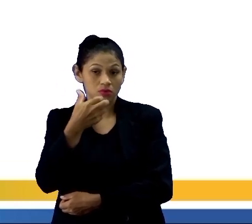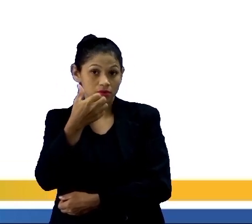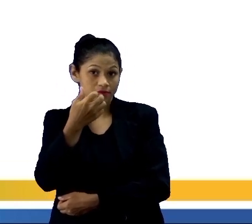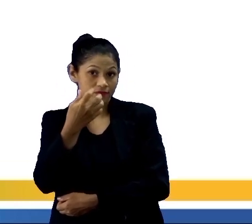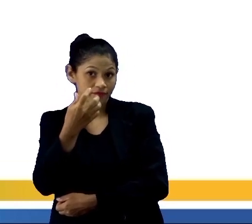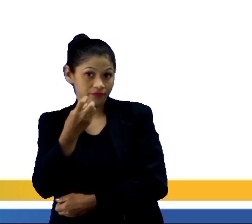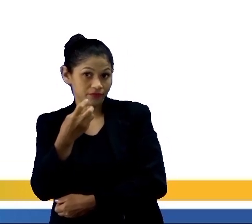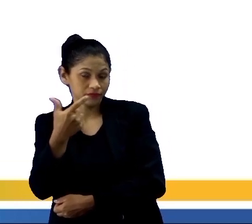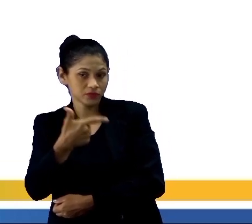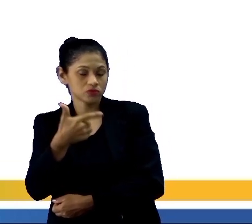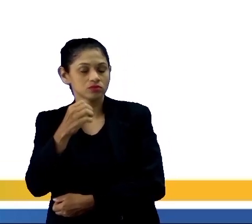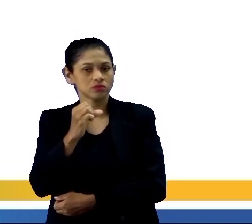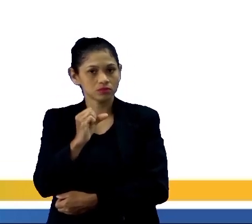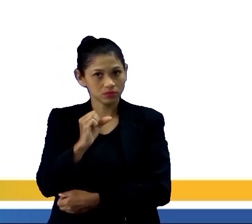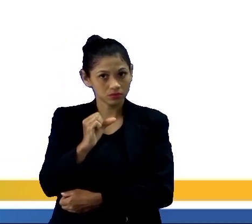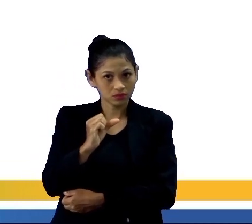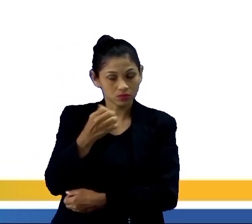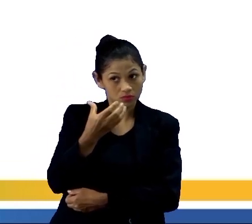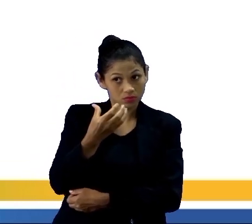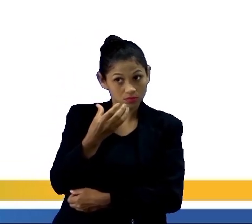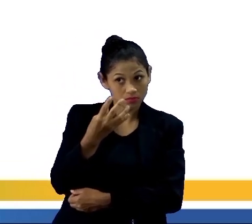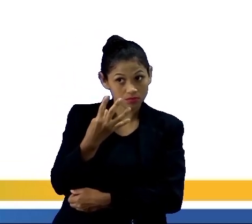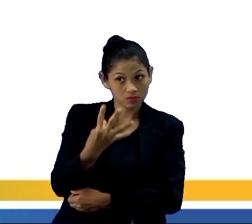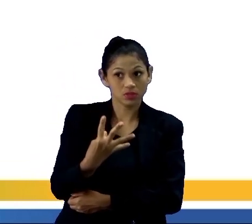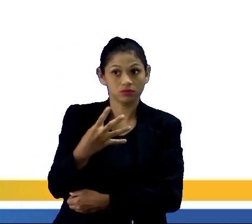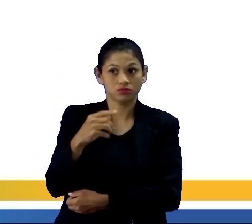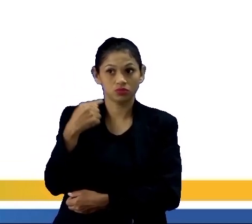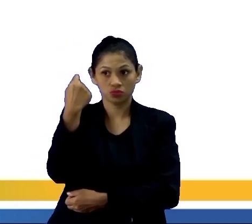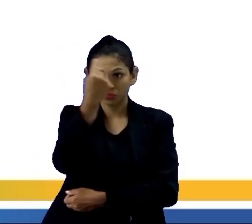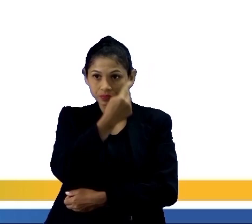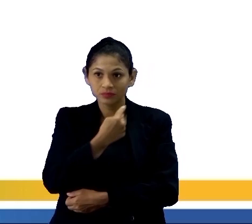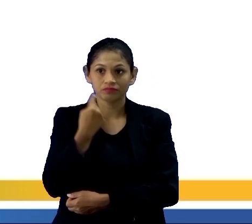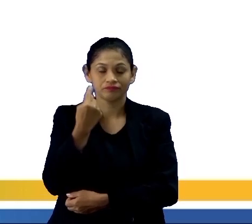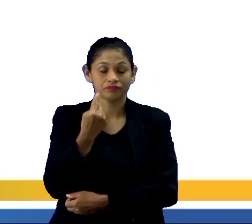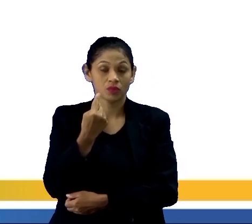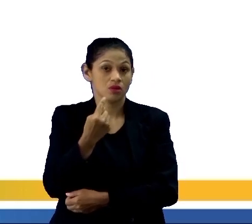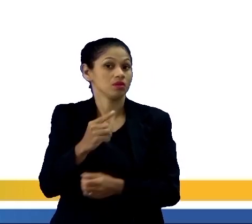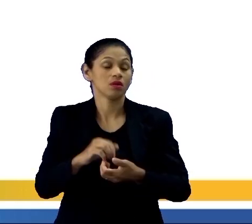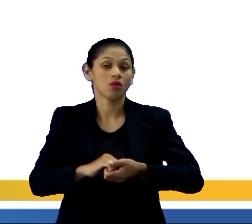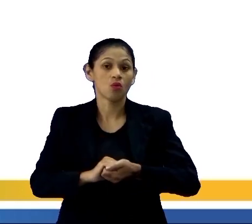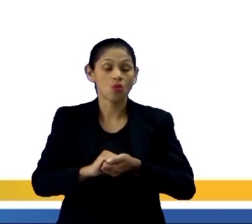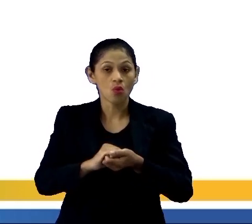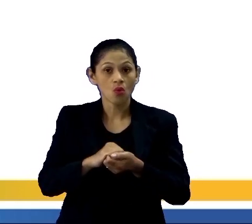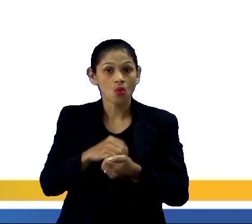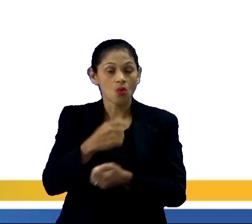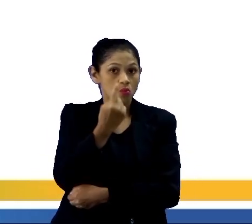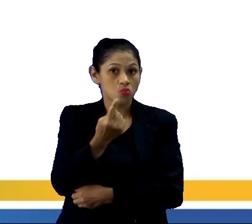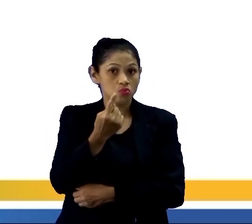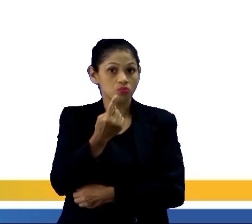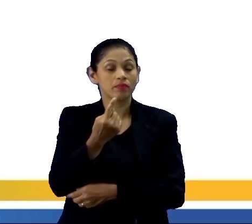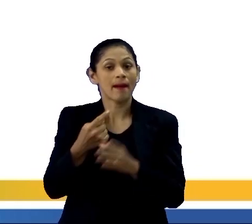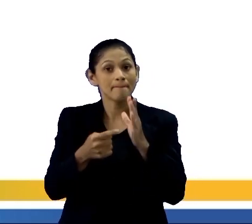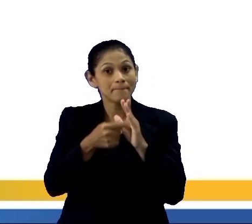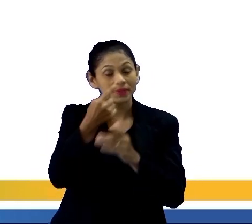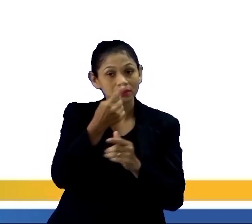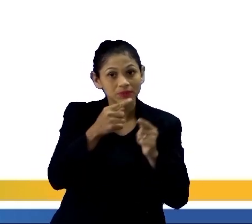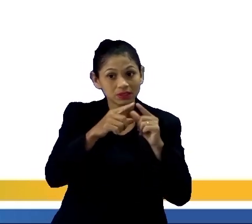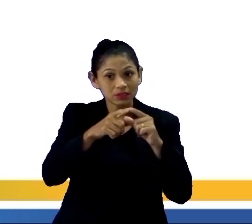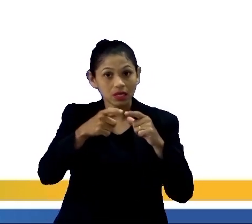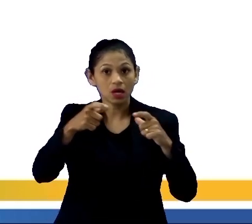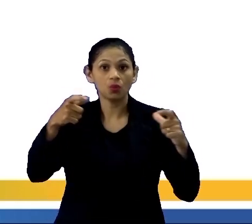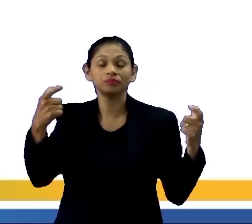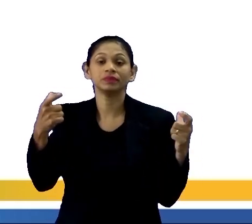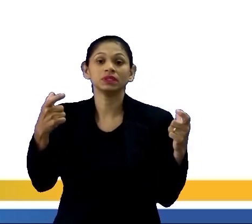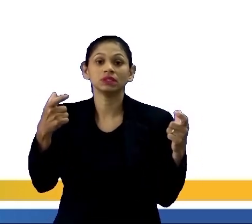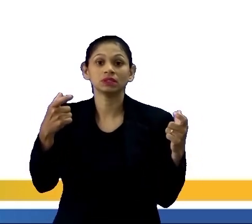hora. Uma aumenta e a outra diminui proporcionalmente. Repare que o produto da primeira